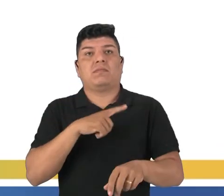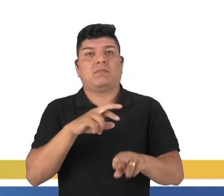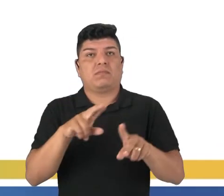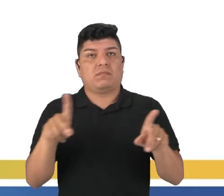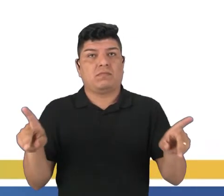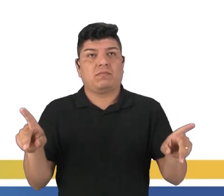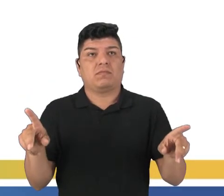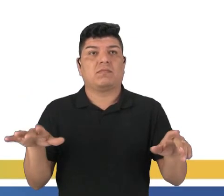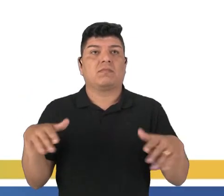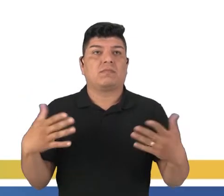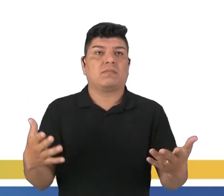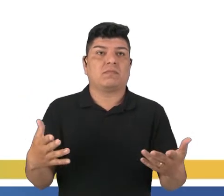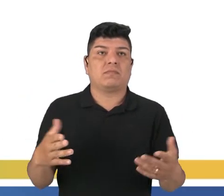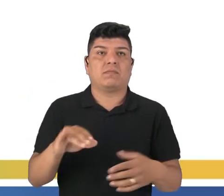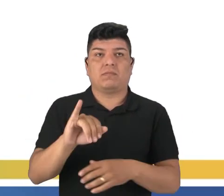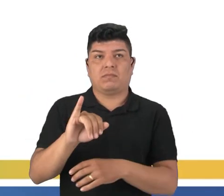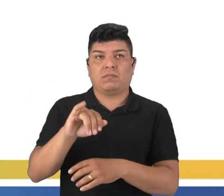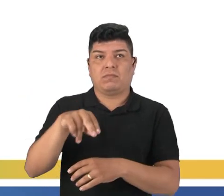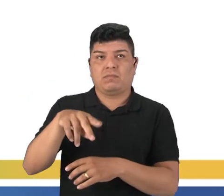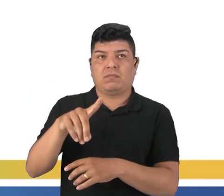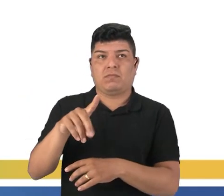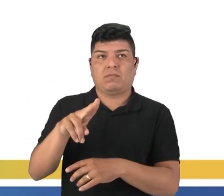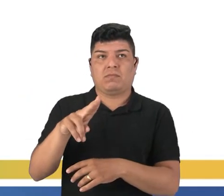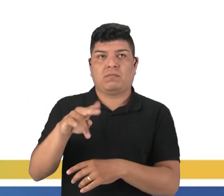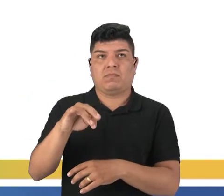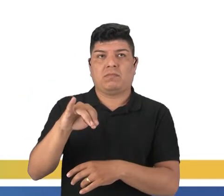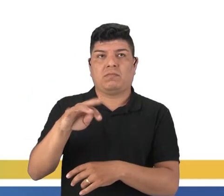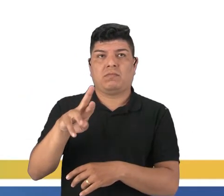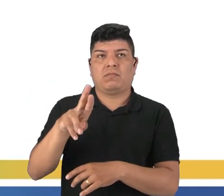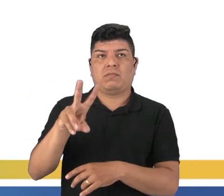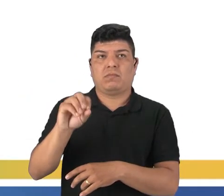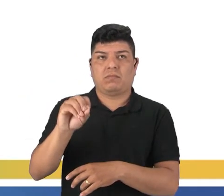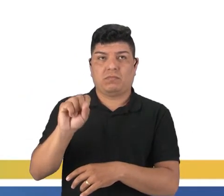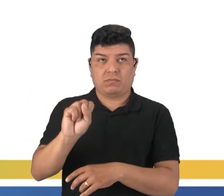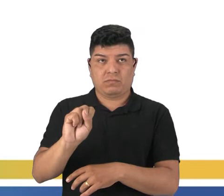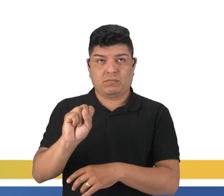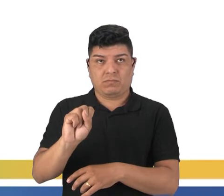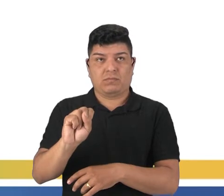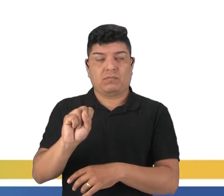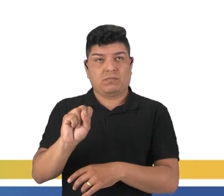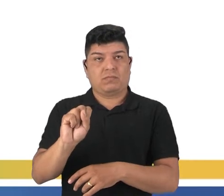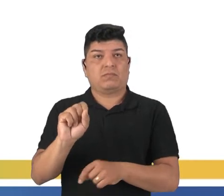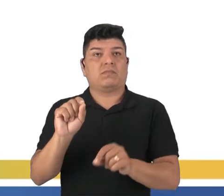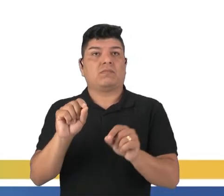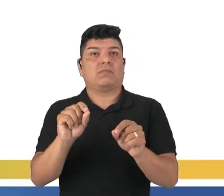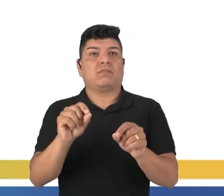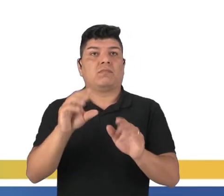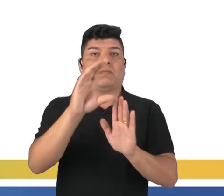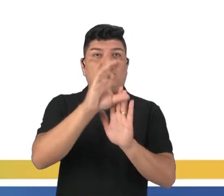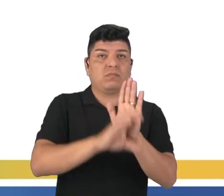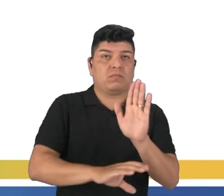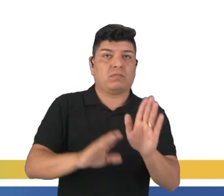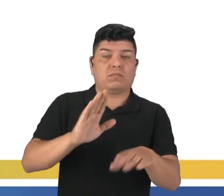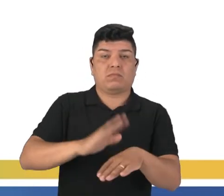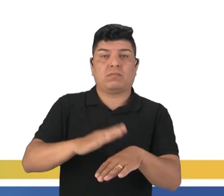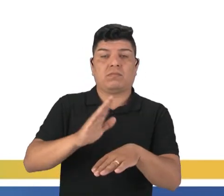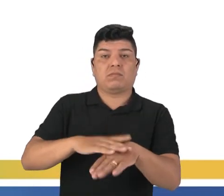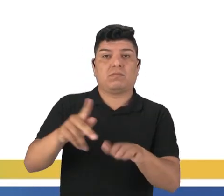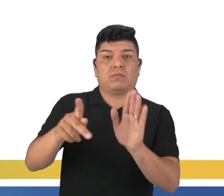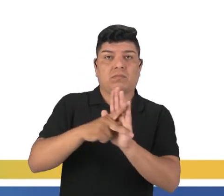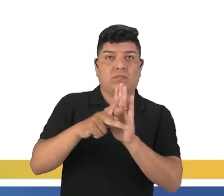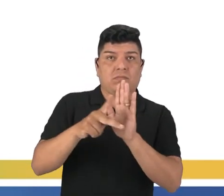diferenciar entre indutivos e dedutivos, ou seja, os indutivos ele vai de um conceito mais